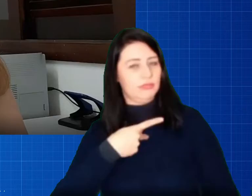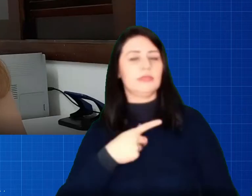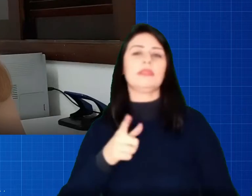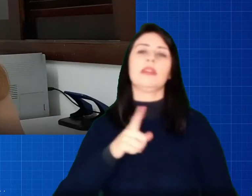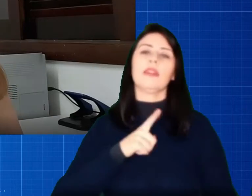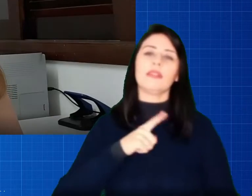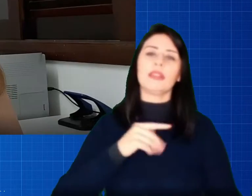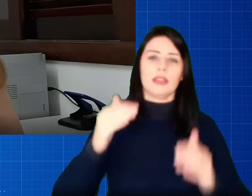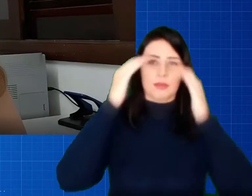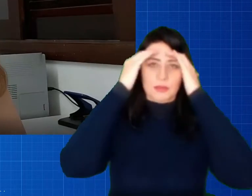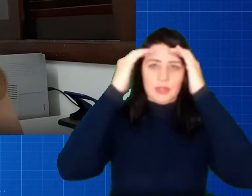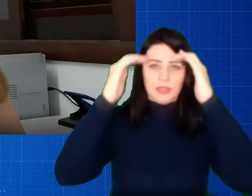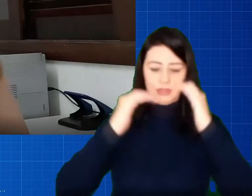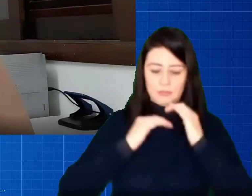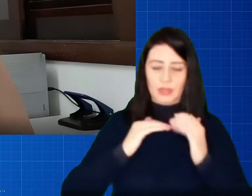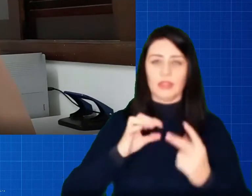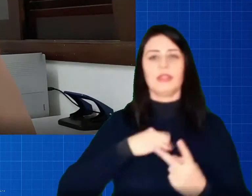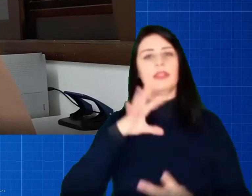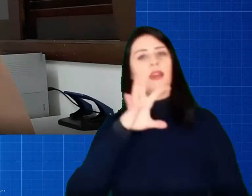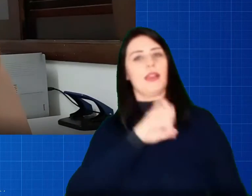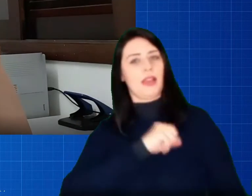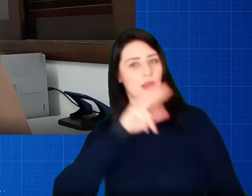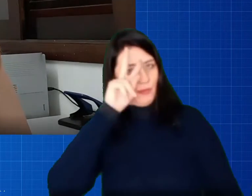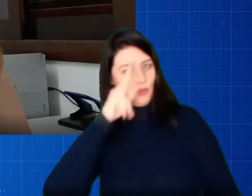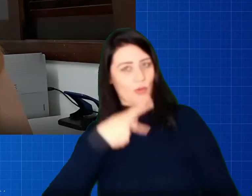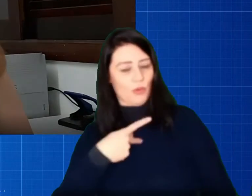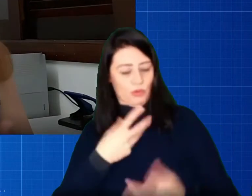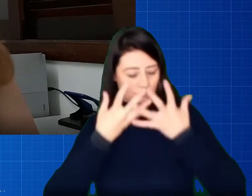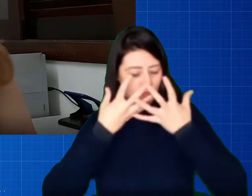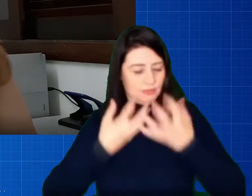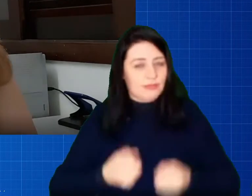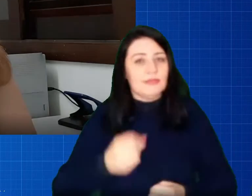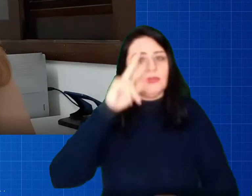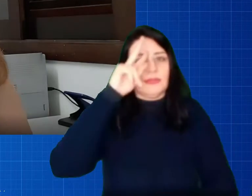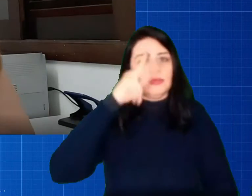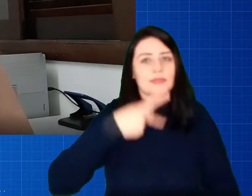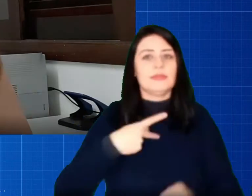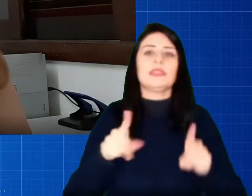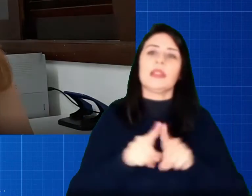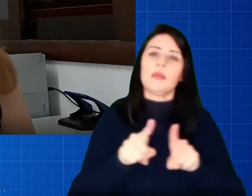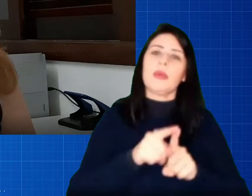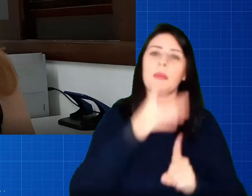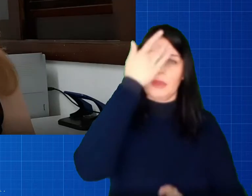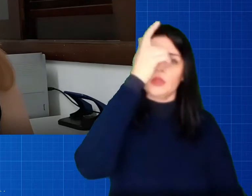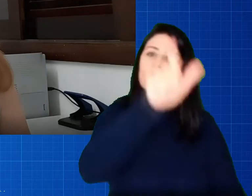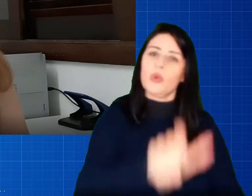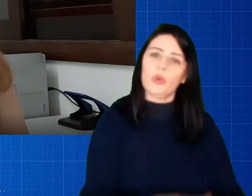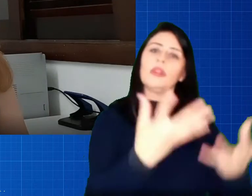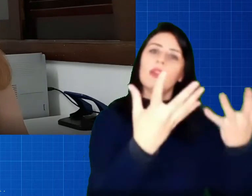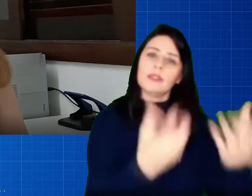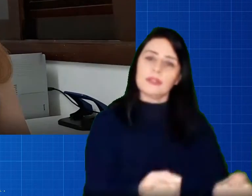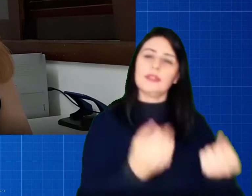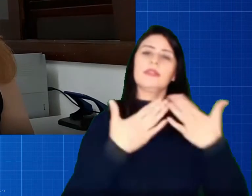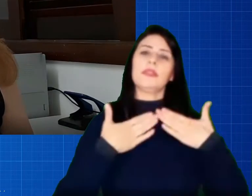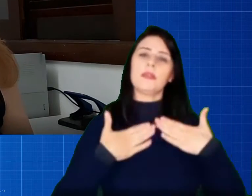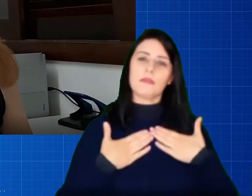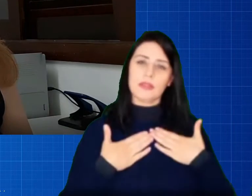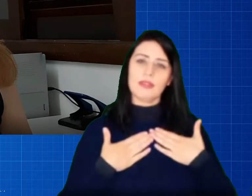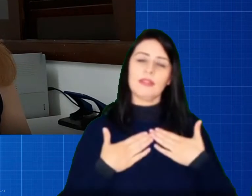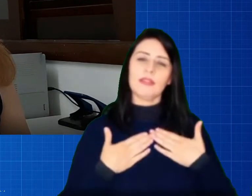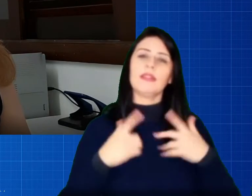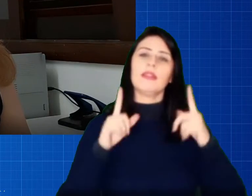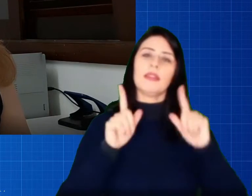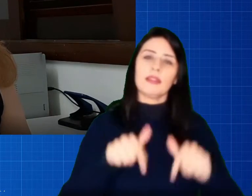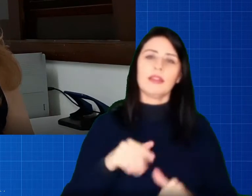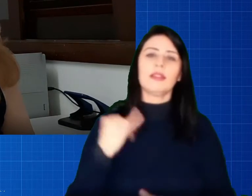né? Tem a ver com se respeitar, se amar, se aceitar e ser aceito pelo outro.